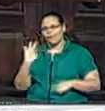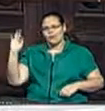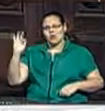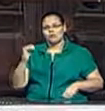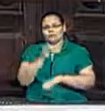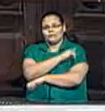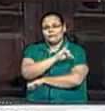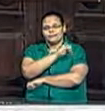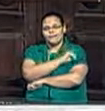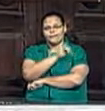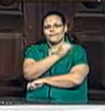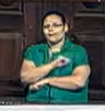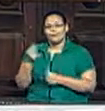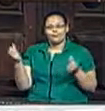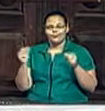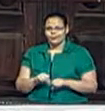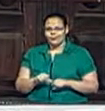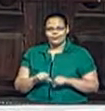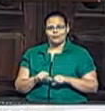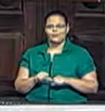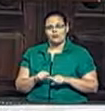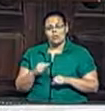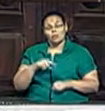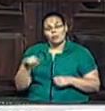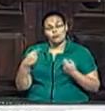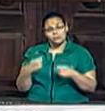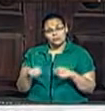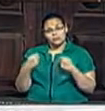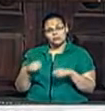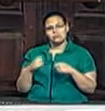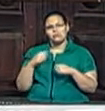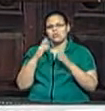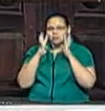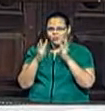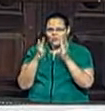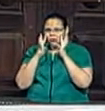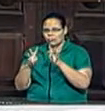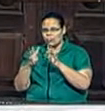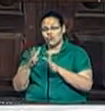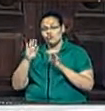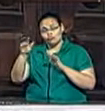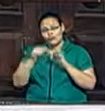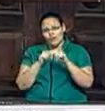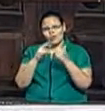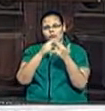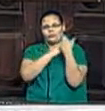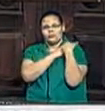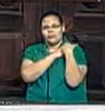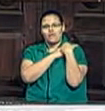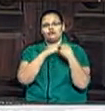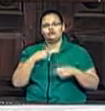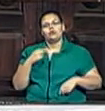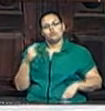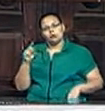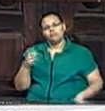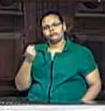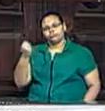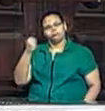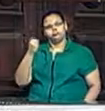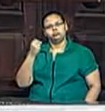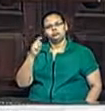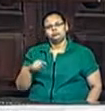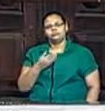no pior cenário, na pior das condições. Temos que estar atentos a isso e chamar a responsabilidade do Poder Executivo, que tem que trabalhar nesse momento